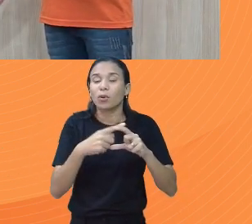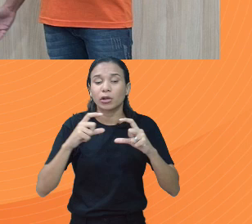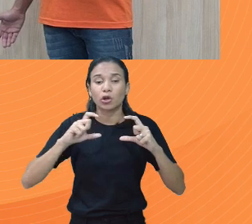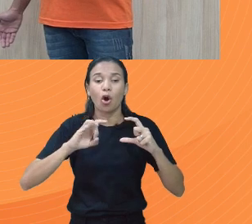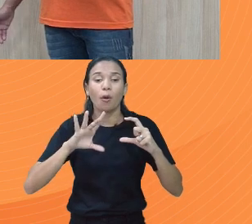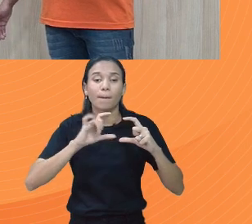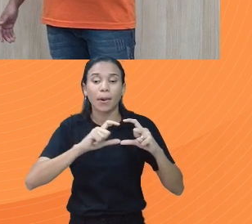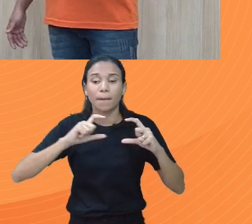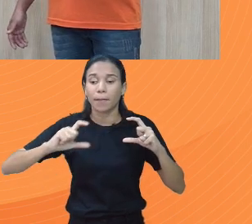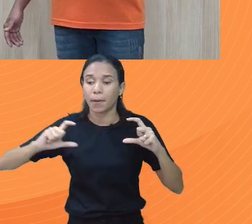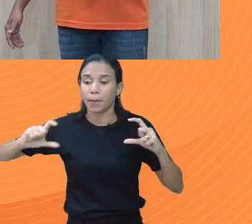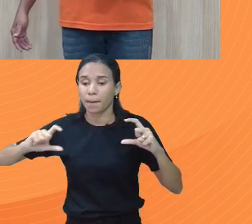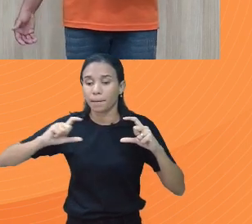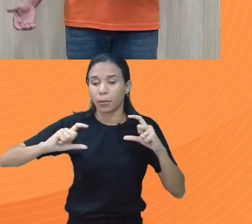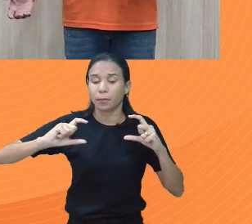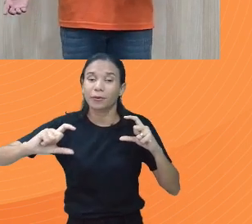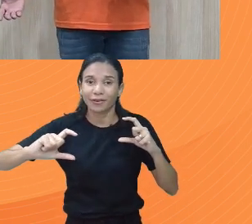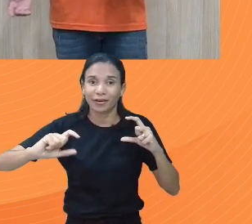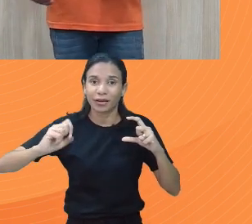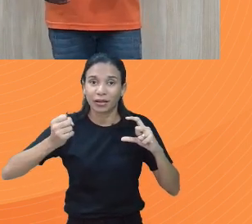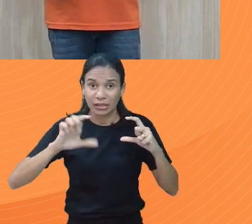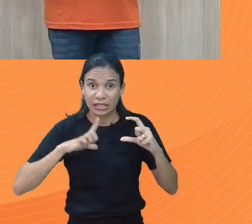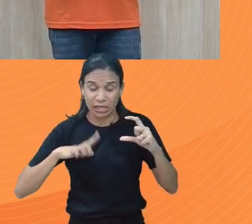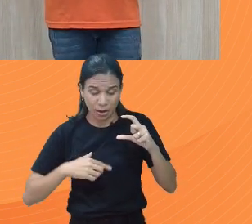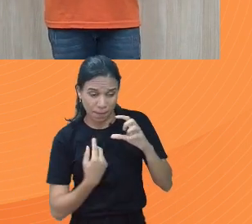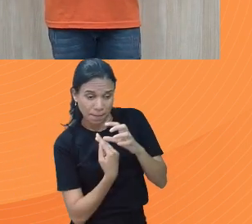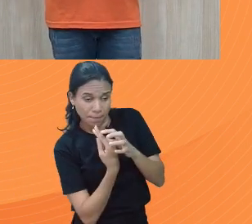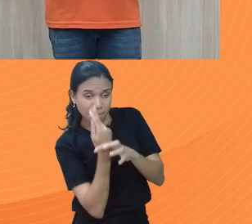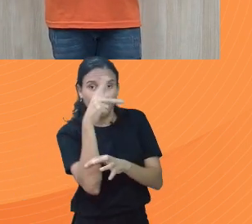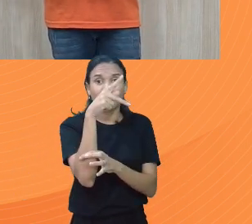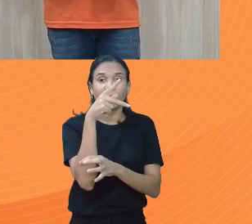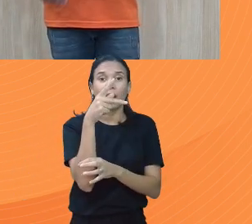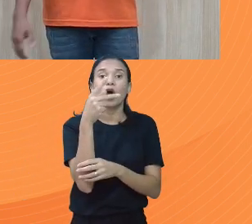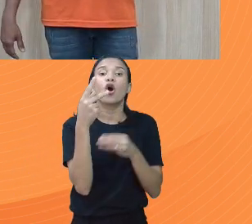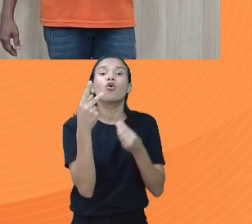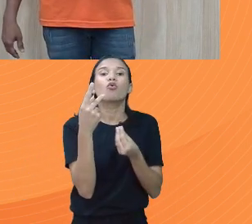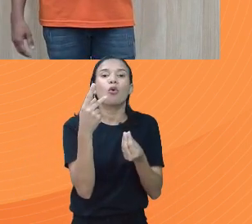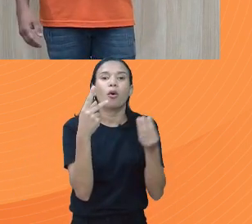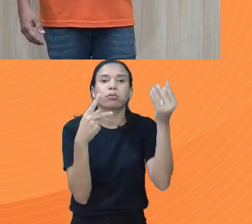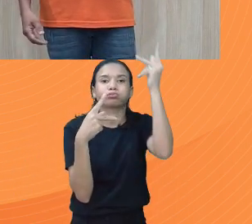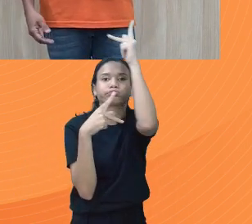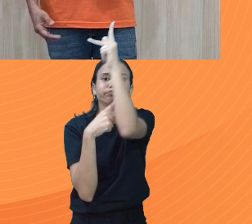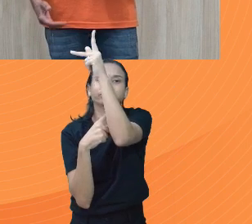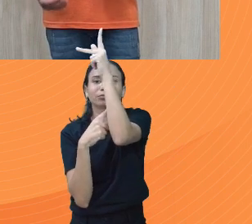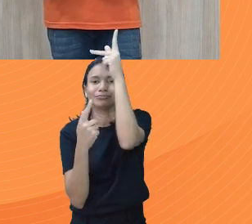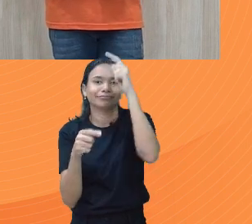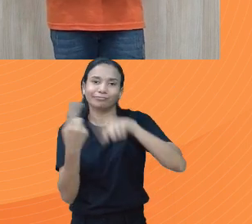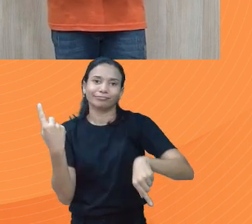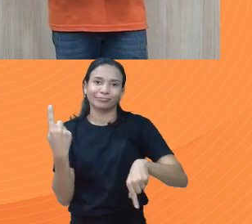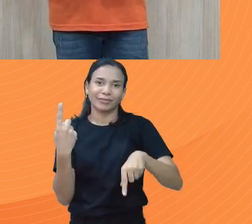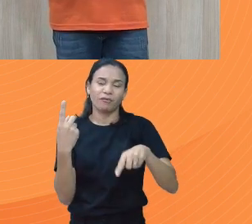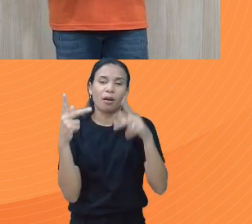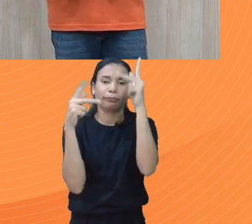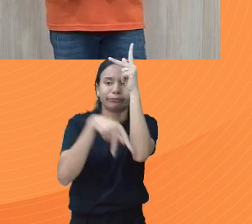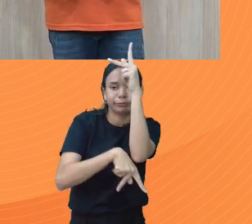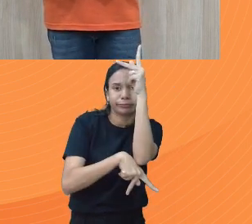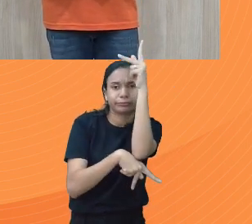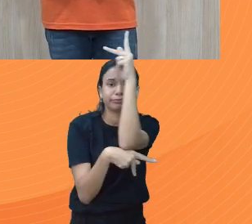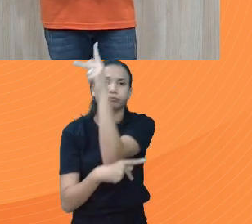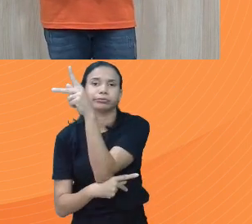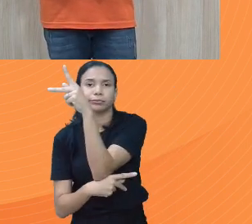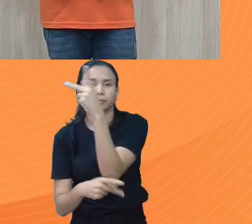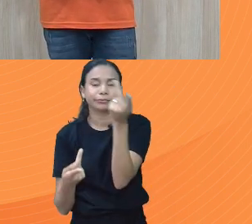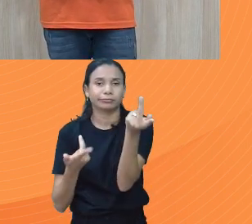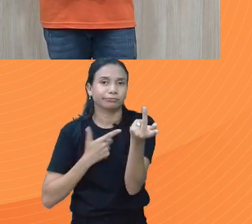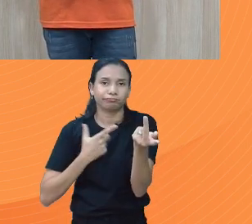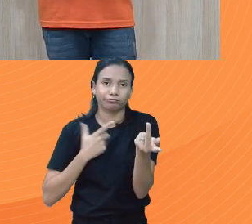estou considerando um vasinho, se esses vasinhos tiverem com plantas, eu não tenho, né, como colocar uma sobre a outra. Eu vou acabar quebrando a